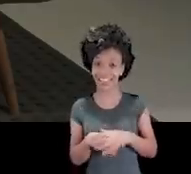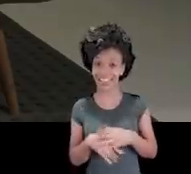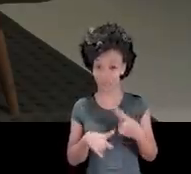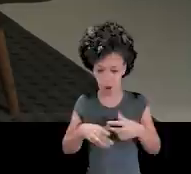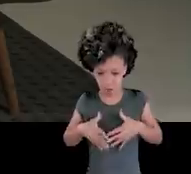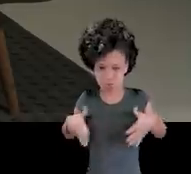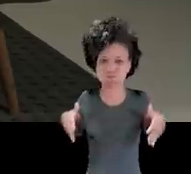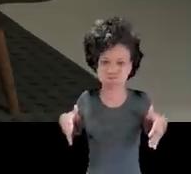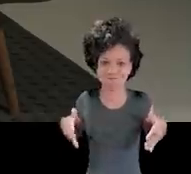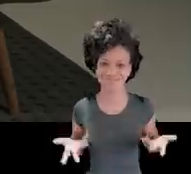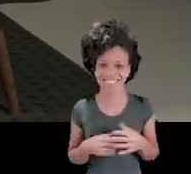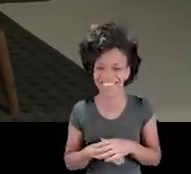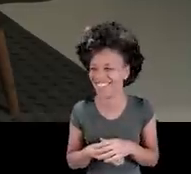ela...